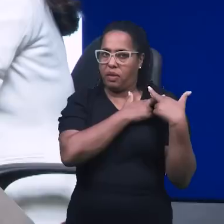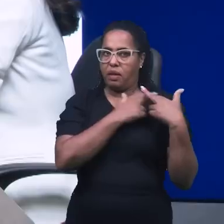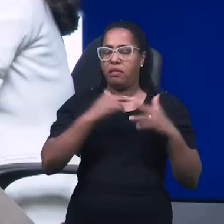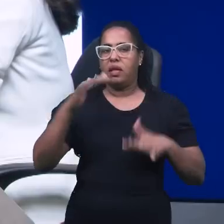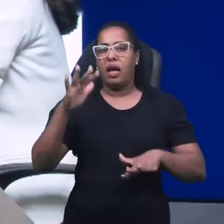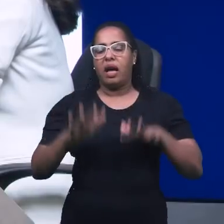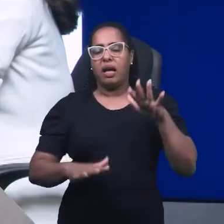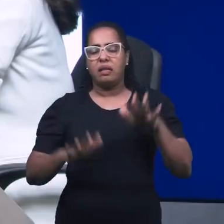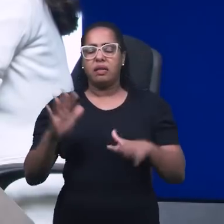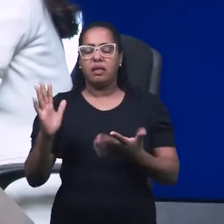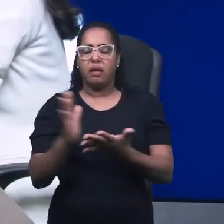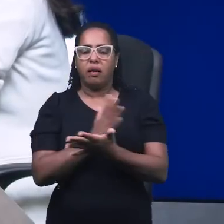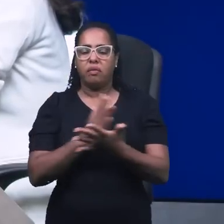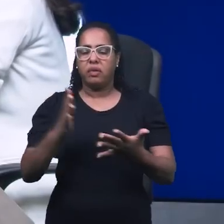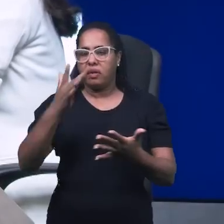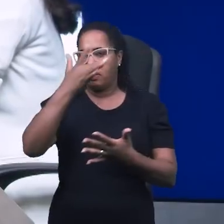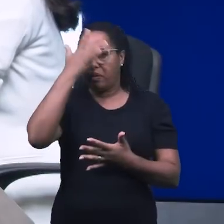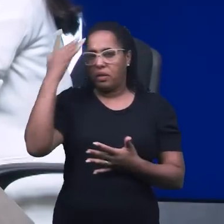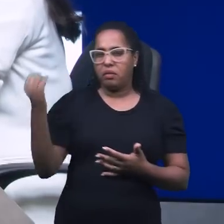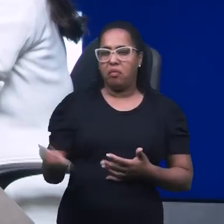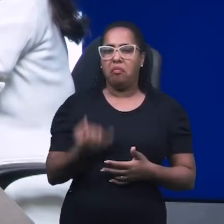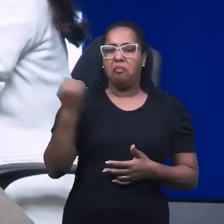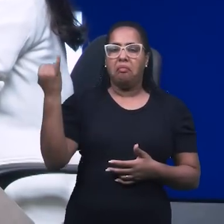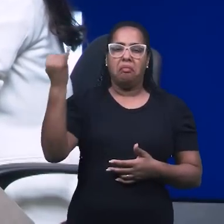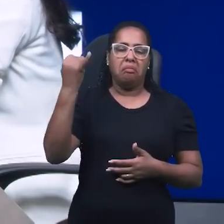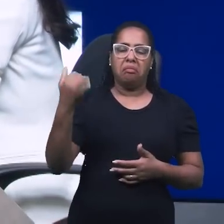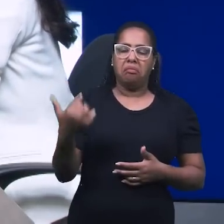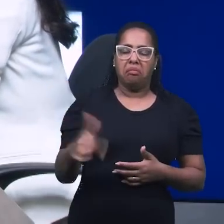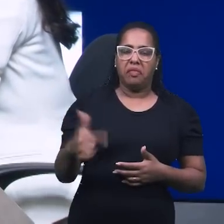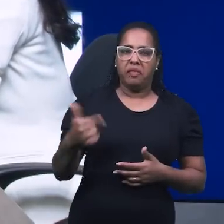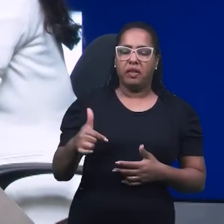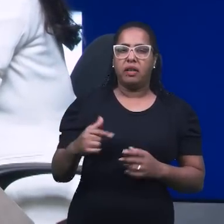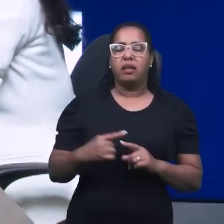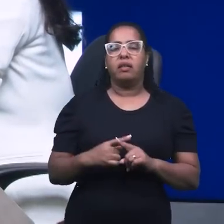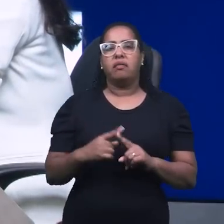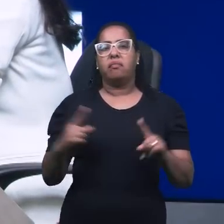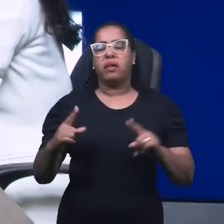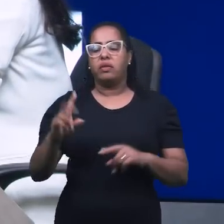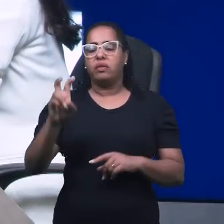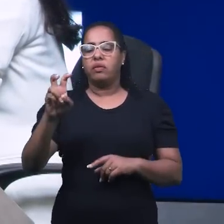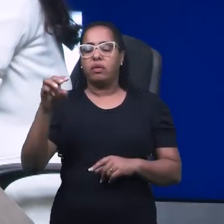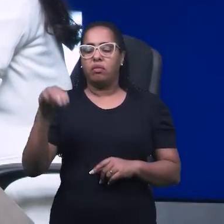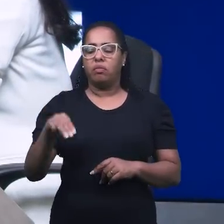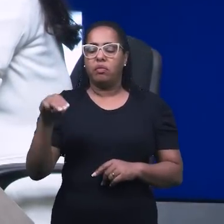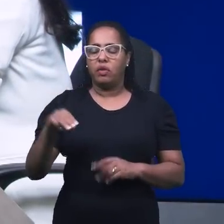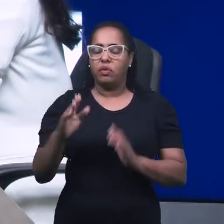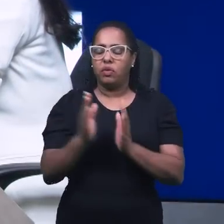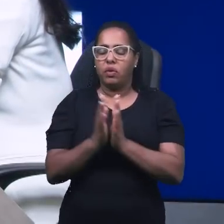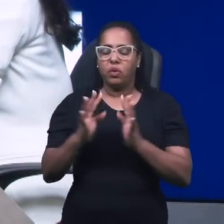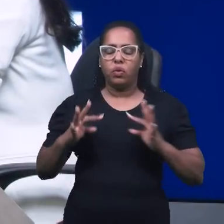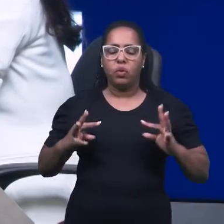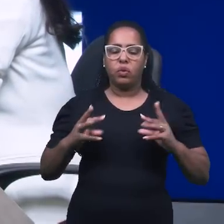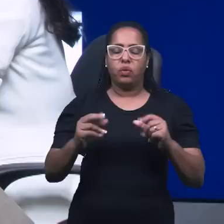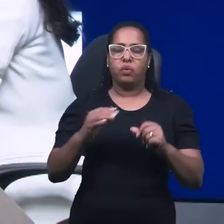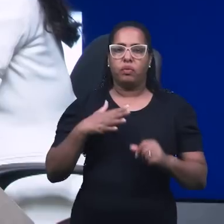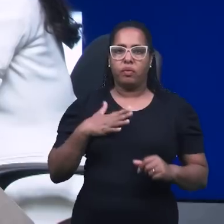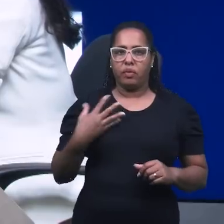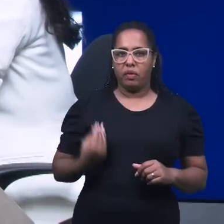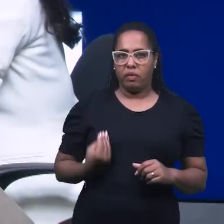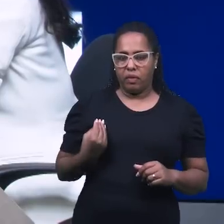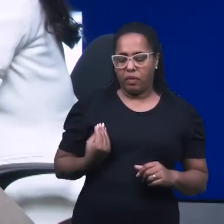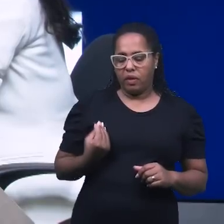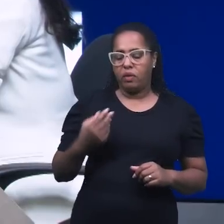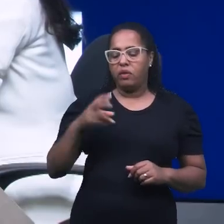que às vezes nem dão tanta importância, né, Sim. a estar ali na quarta-feira, mas os 5 minutos de oração era tudo para mim. Então,